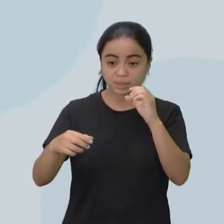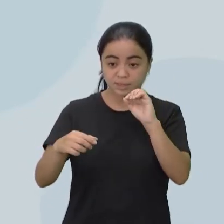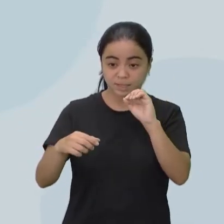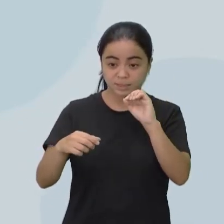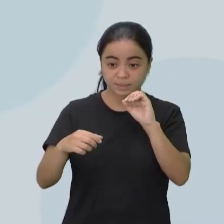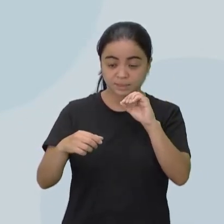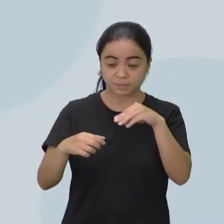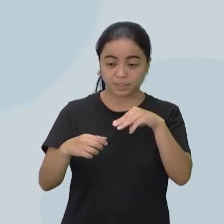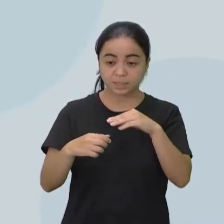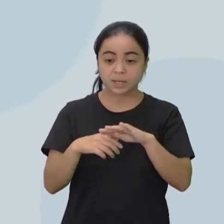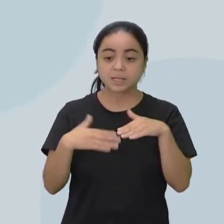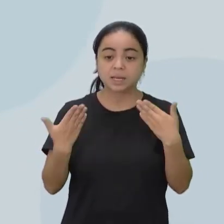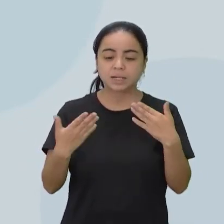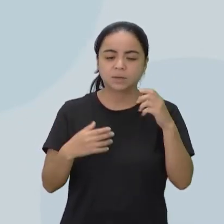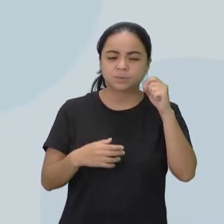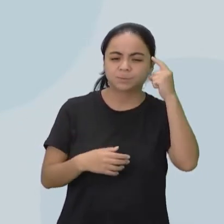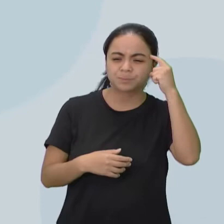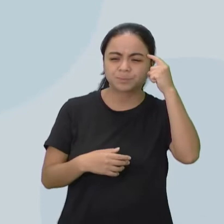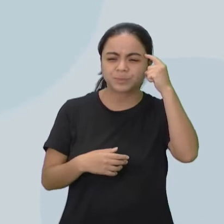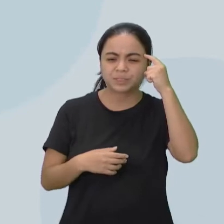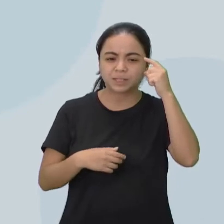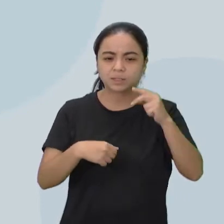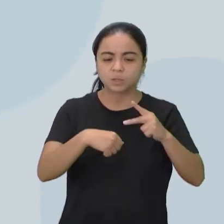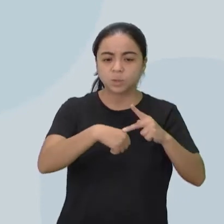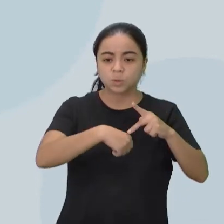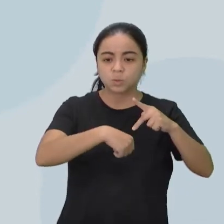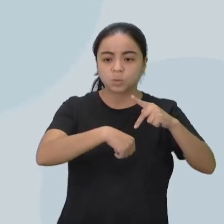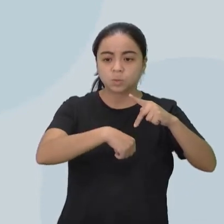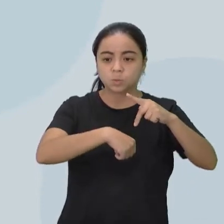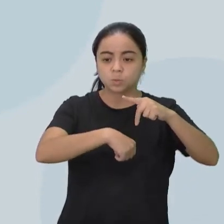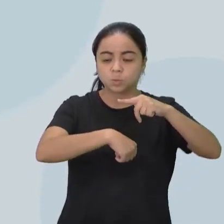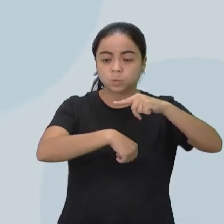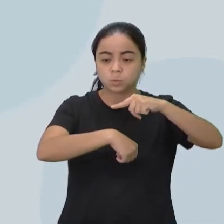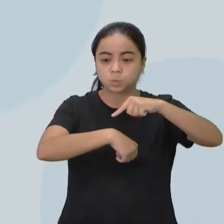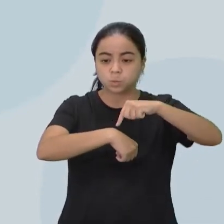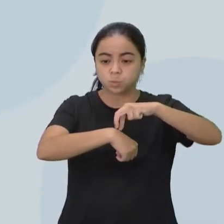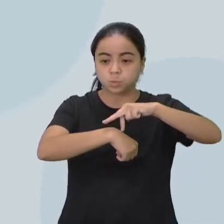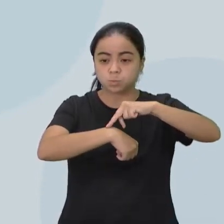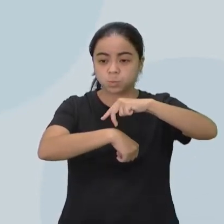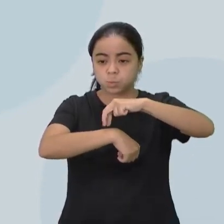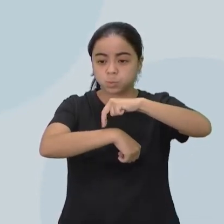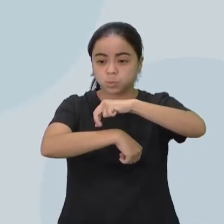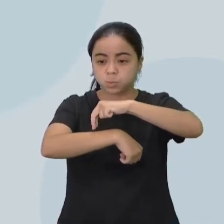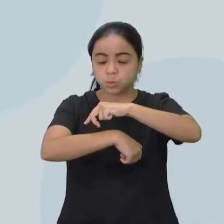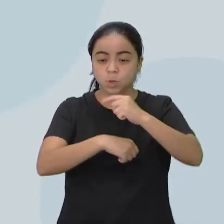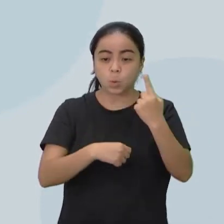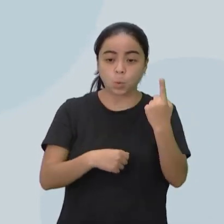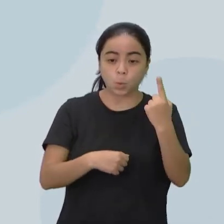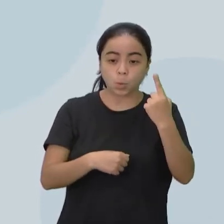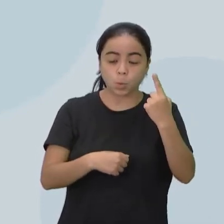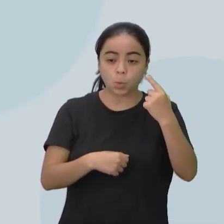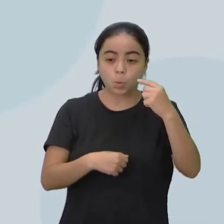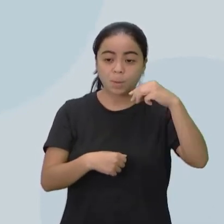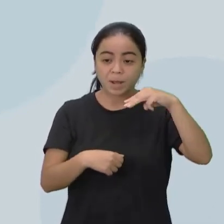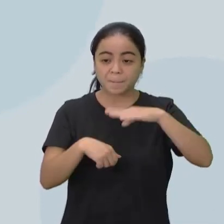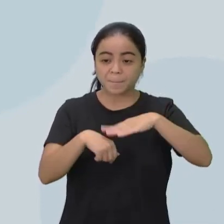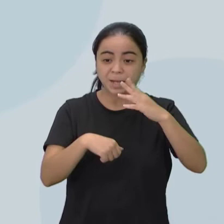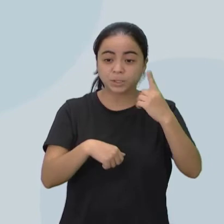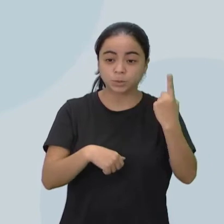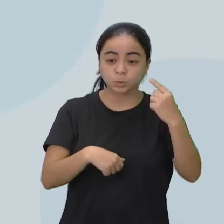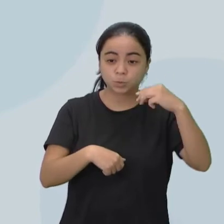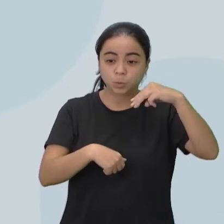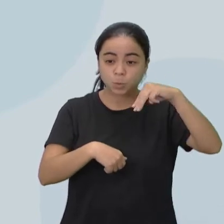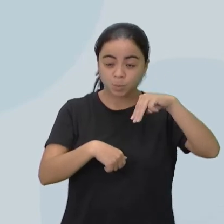a gente pensar que o passo dele tá dizendo que o passo dele é mais de 1 metro, né? Quando ele dá um passo,